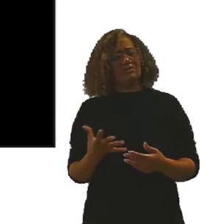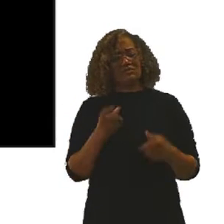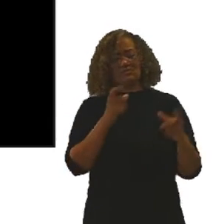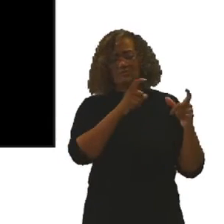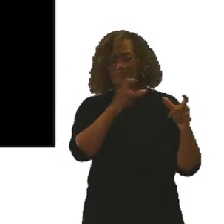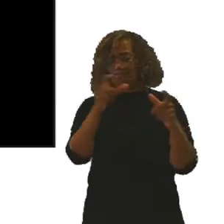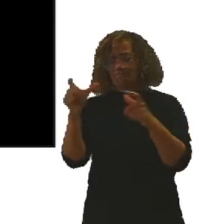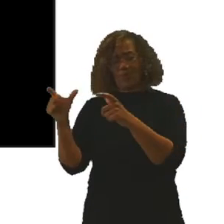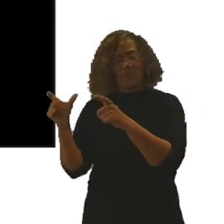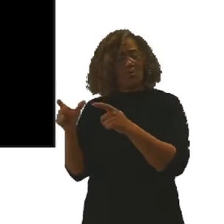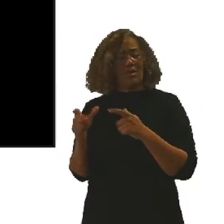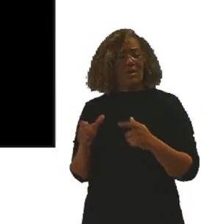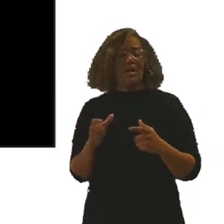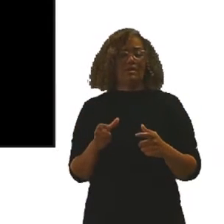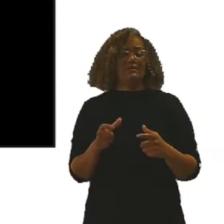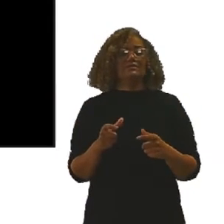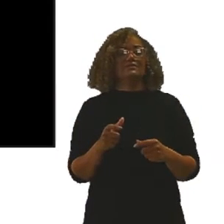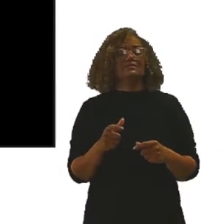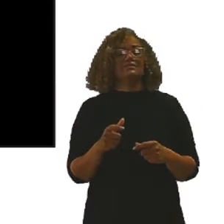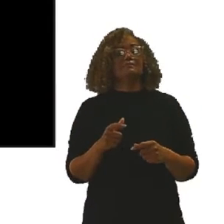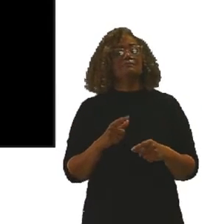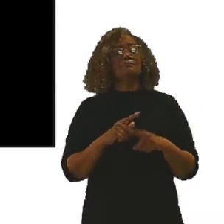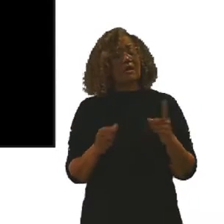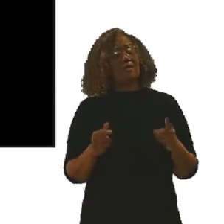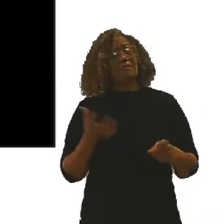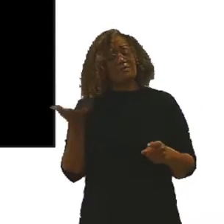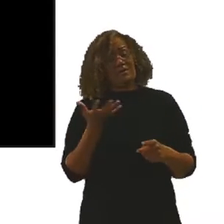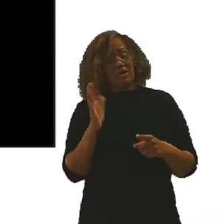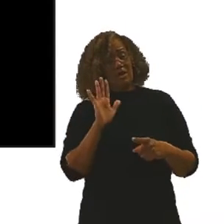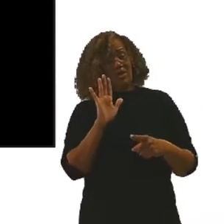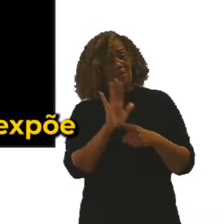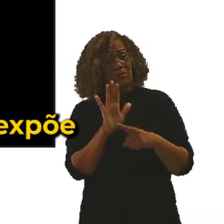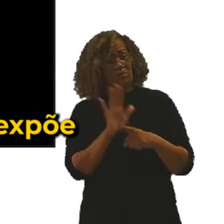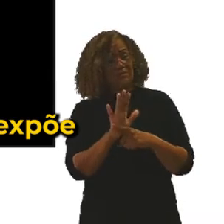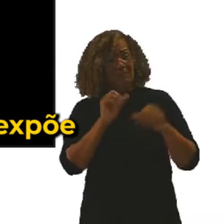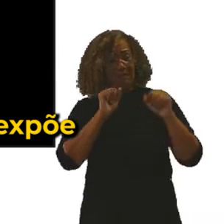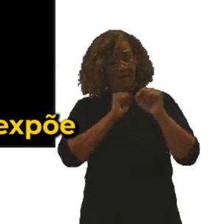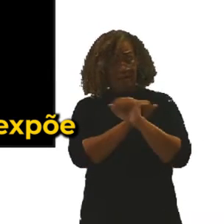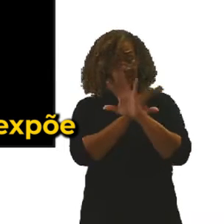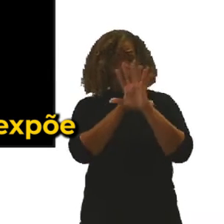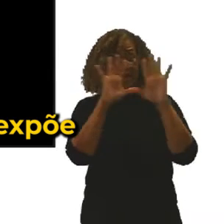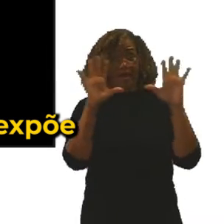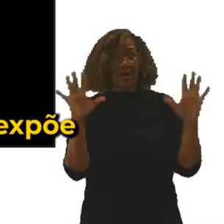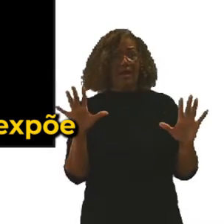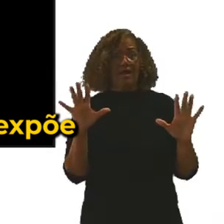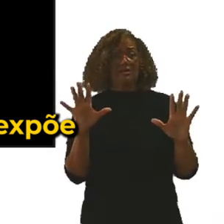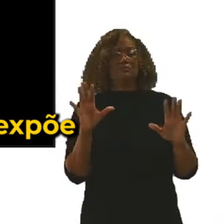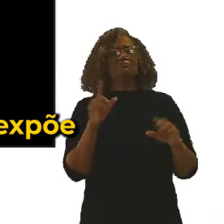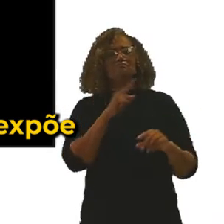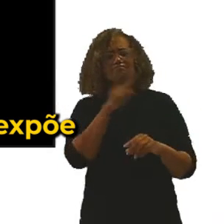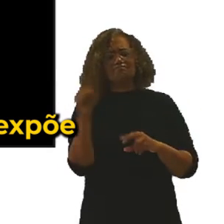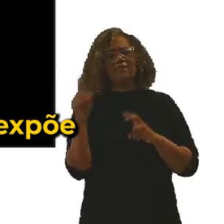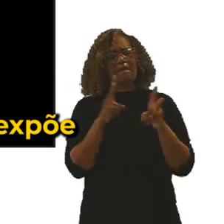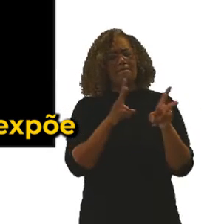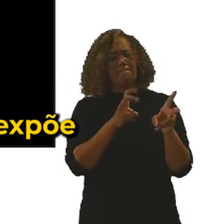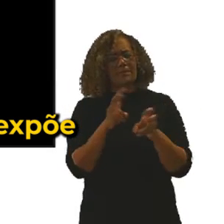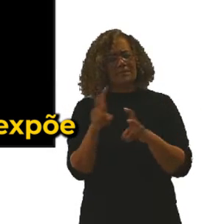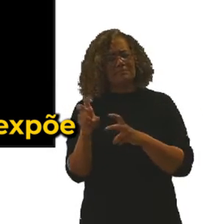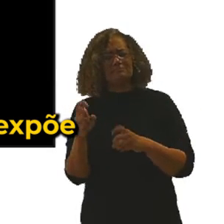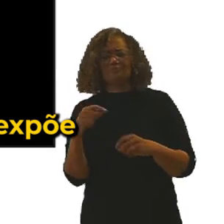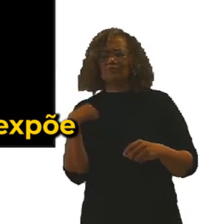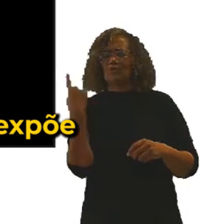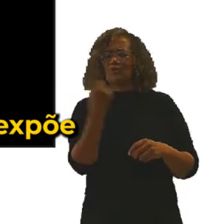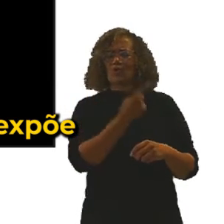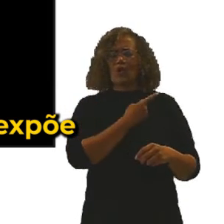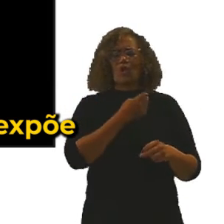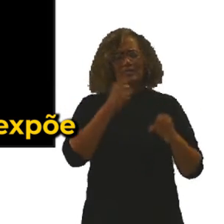aqui uma luz especial para Zafiotti, porque quando a gente fala, a gente expõe